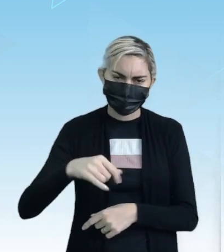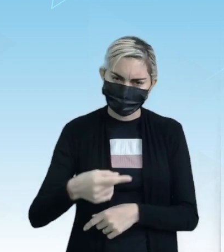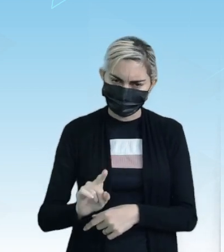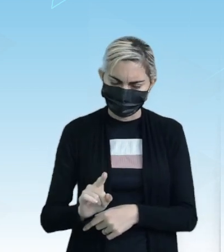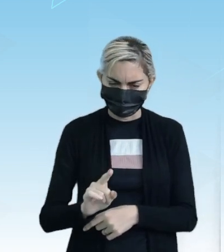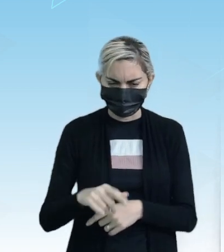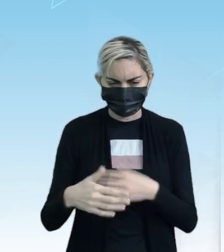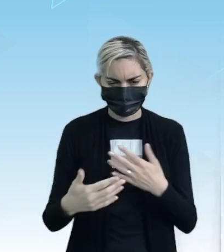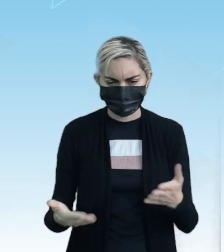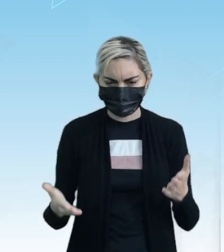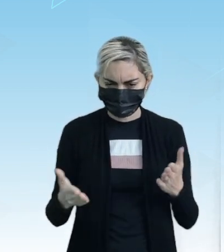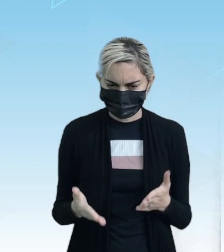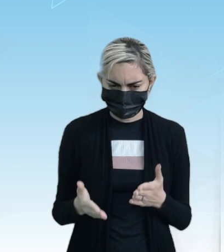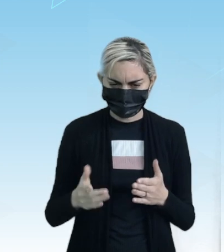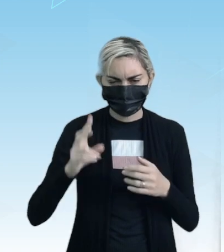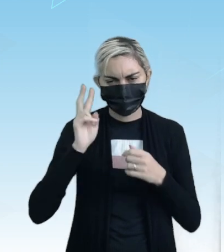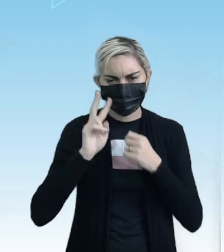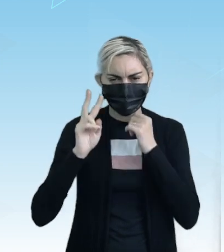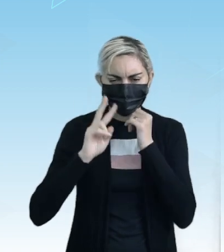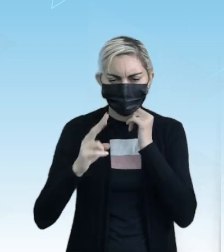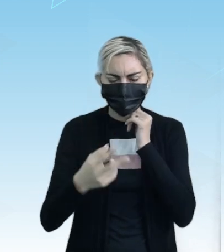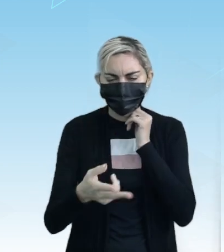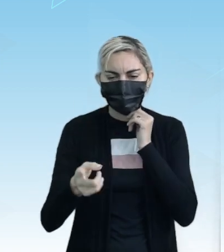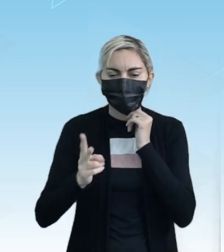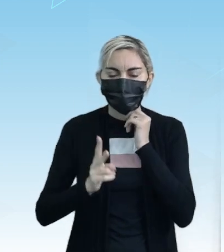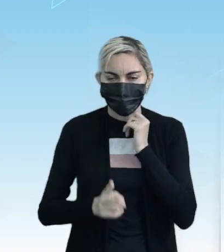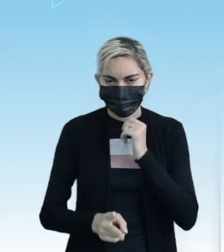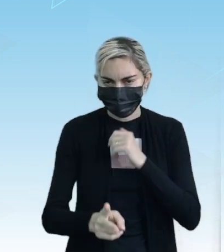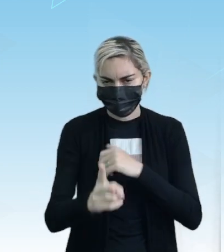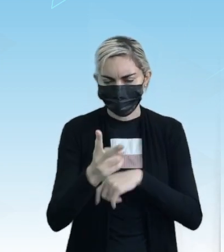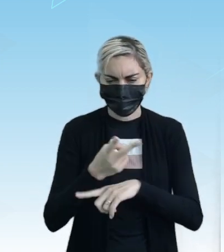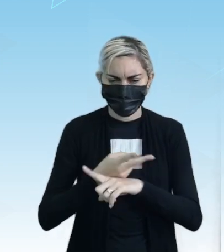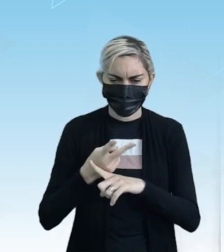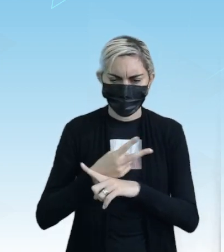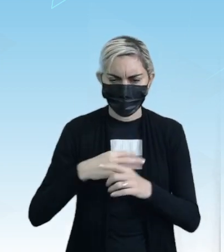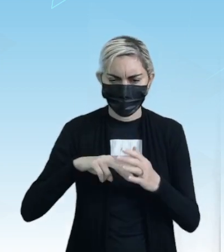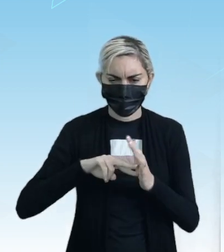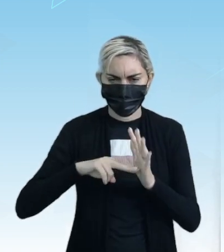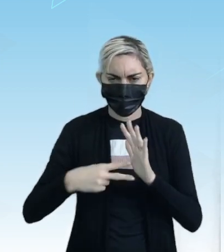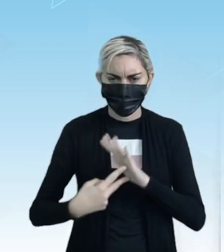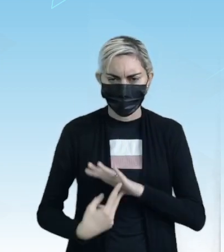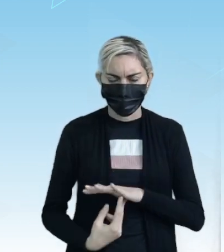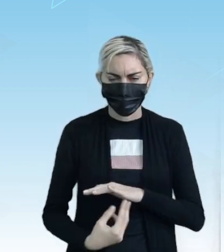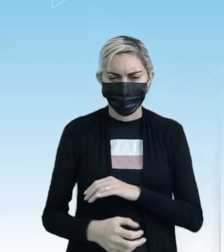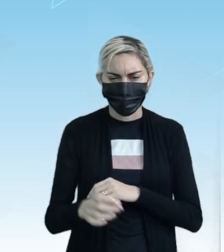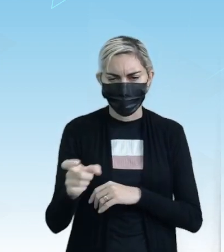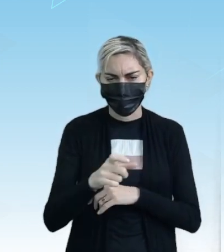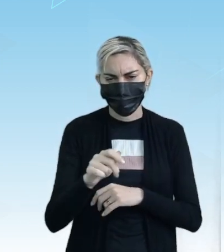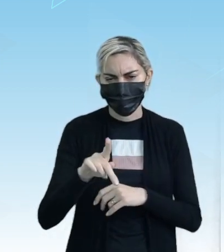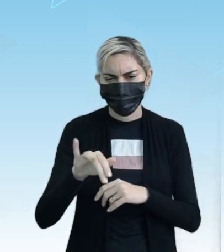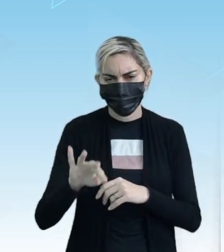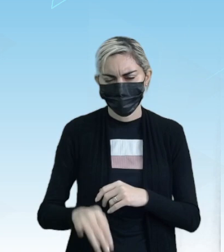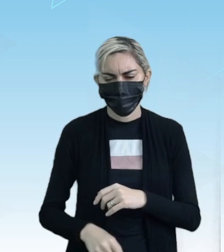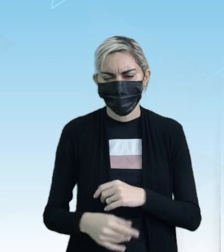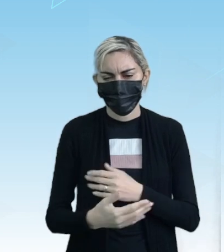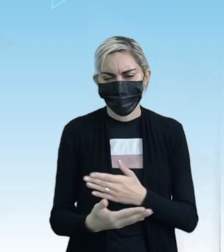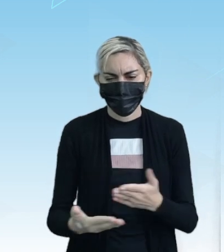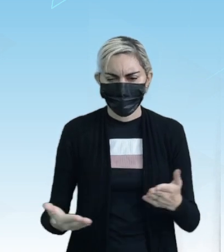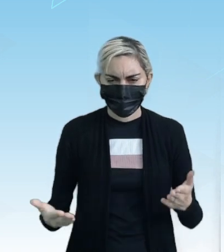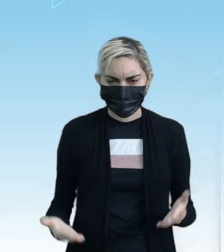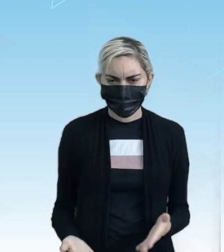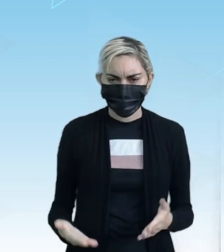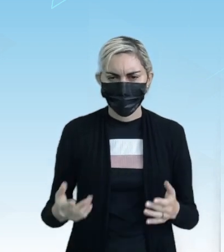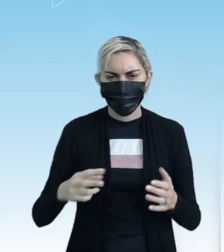pressuposição. E é isso aí. E lembrar sempre a busca do sentido. Então, explícito, implícito e a questão